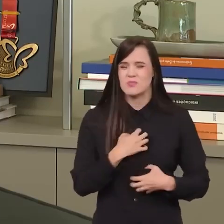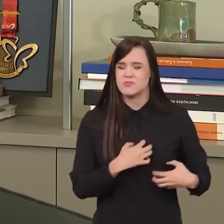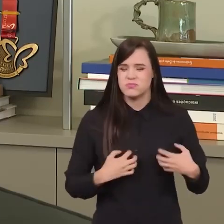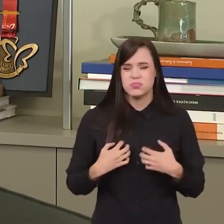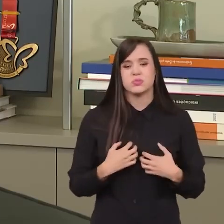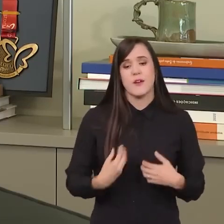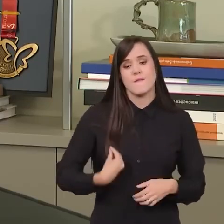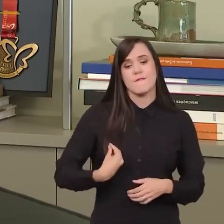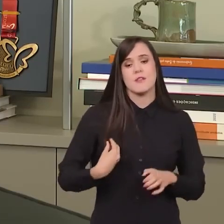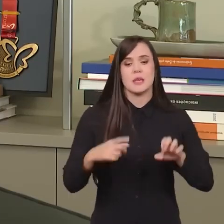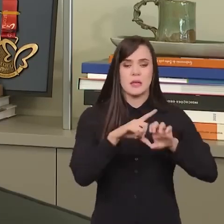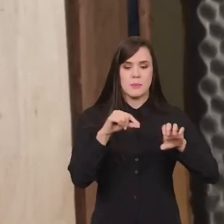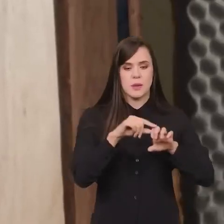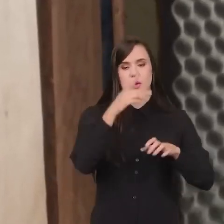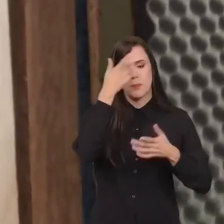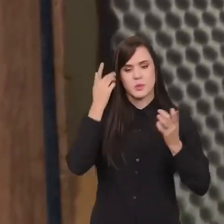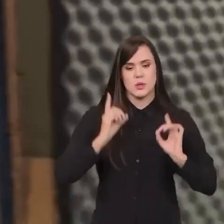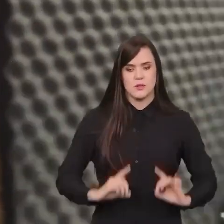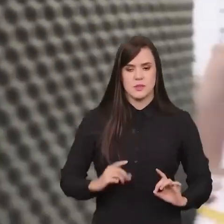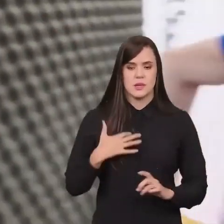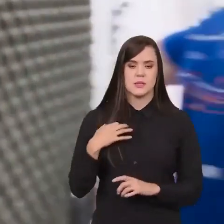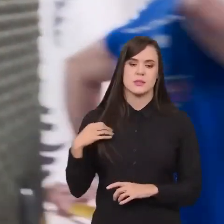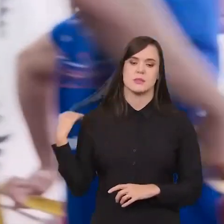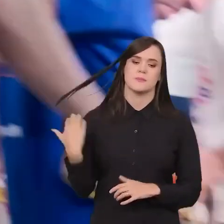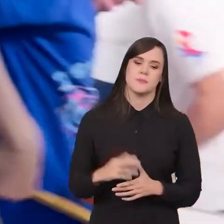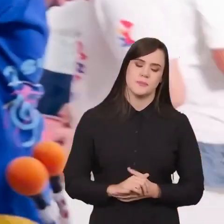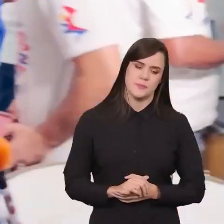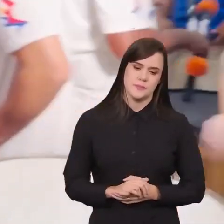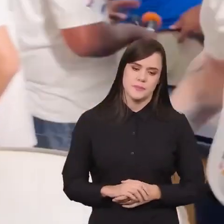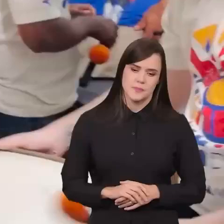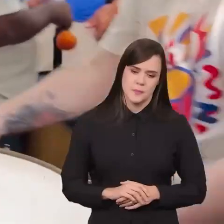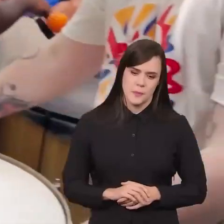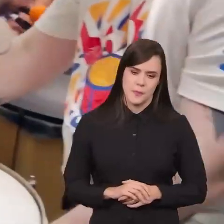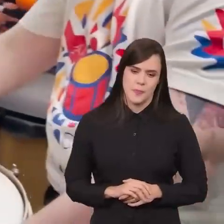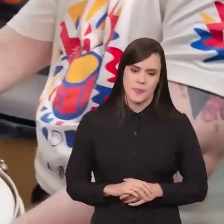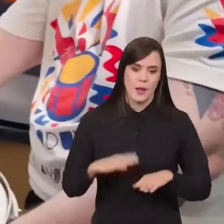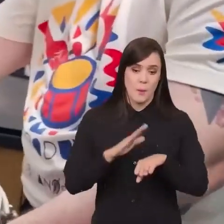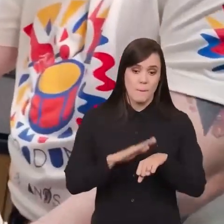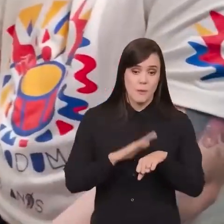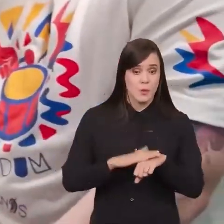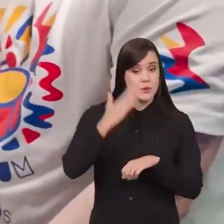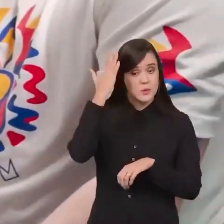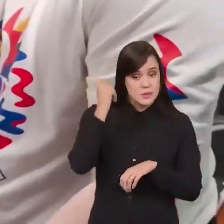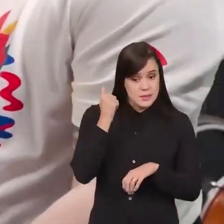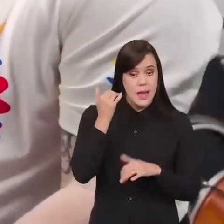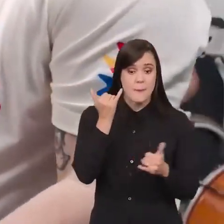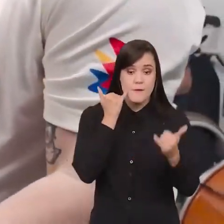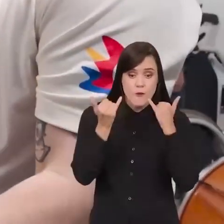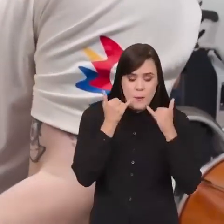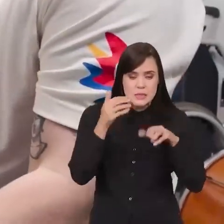de um empreendedor PCD. Quando você tem conhecimento, investe